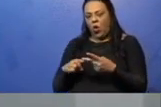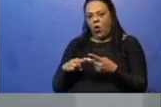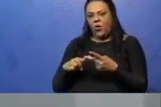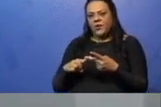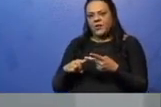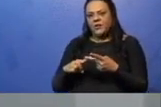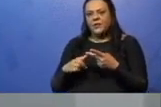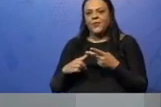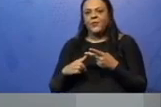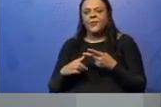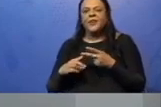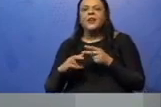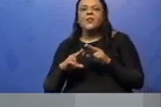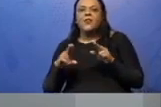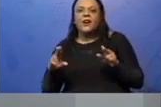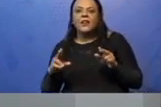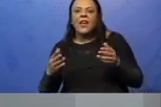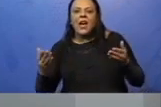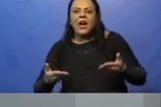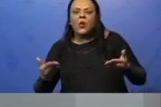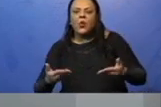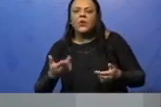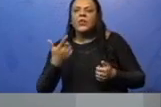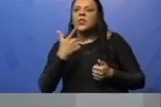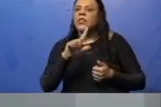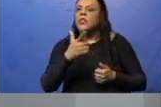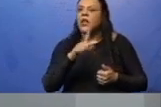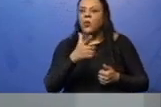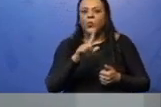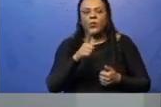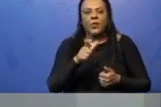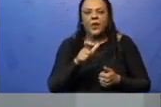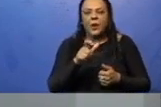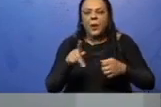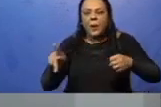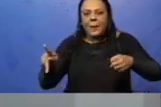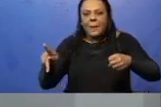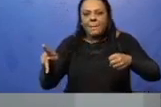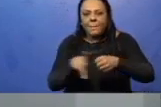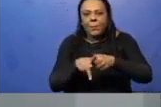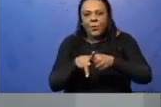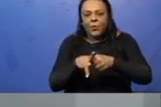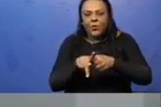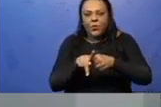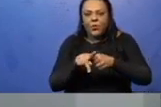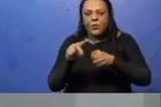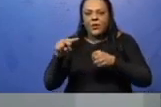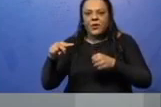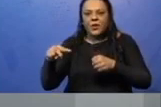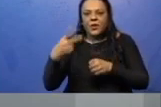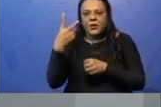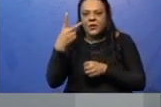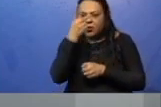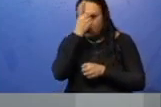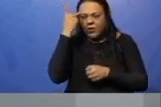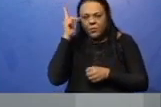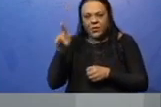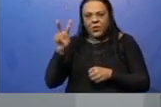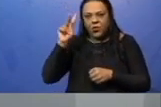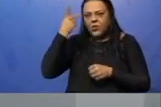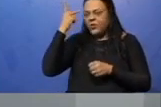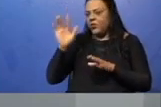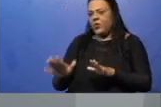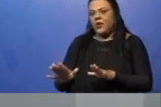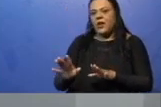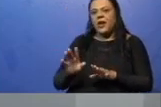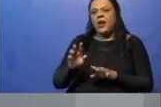existe? Não existe. Ou é a primeira pessoa, ou seja, ele faz parte da história, ou é a terceira, ele não faz parte. Ele está contando de